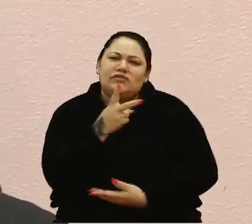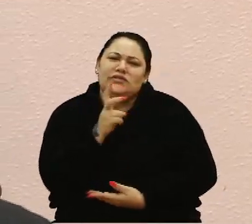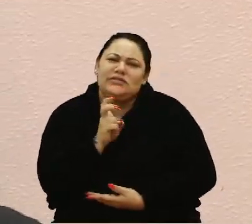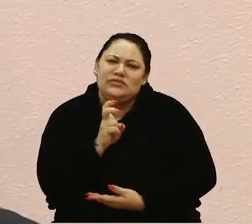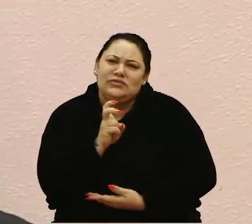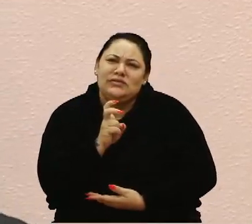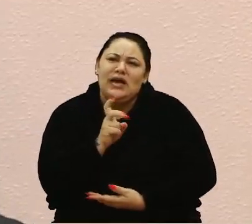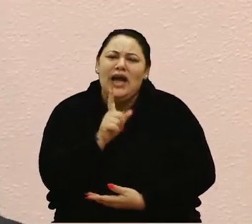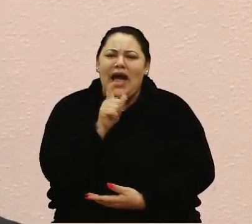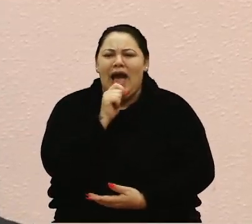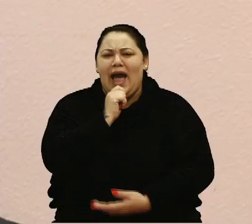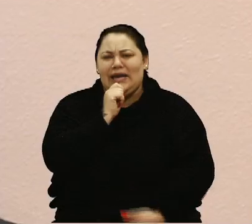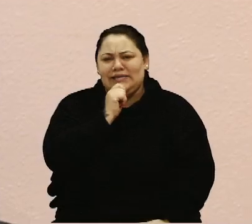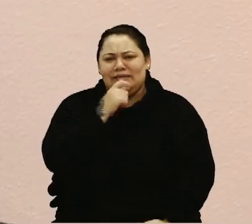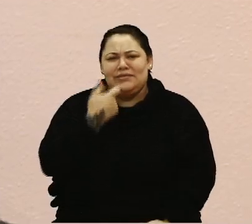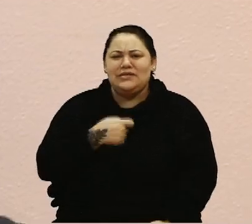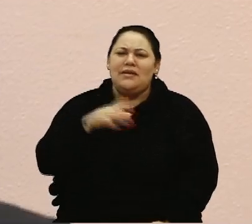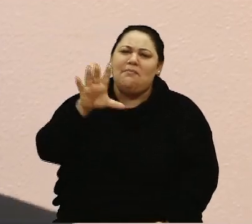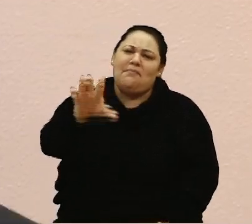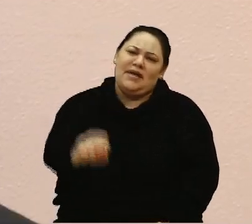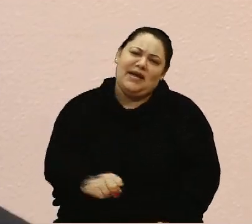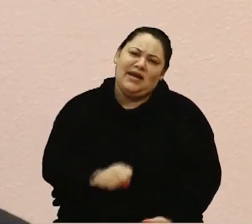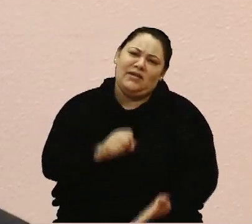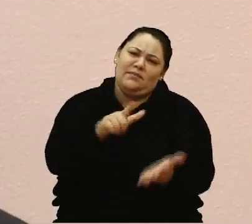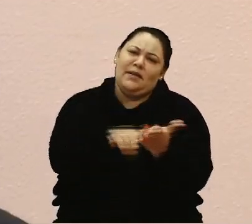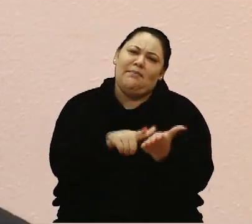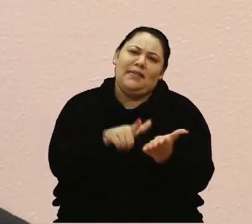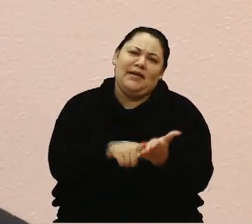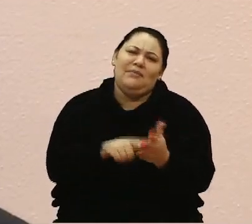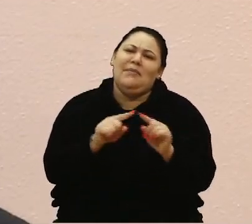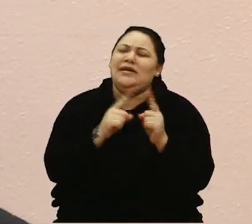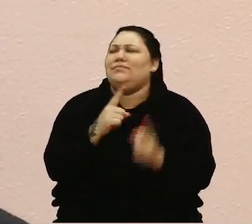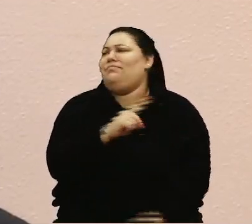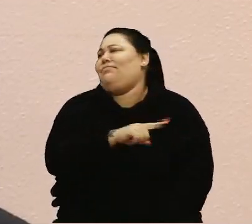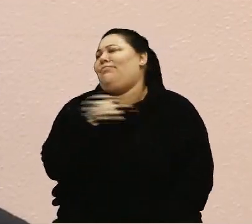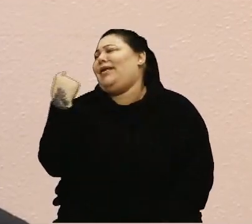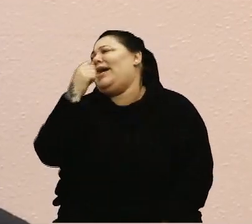as pessoas têm que buscar exame, mas nós estamos no tempo do EPA, né?